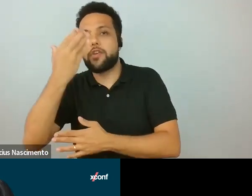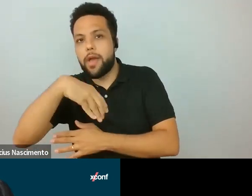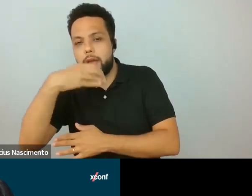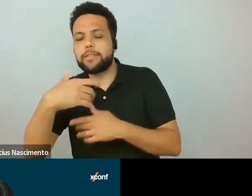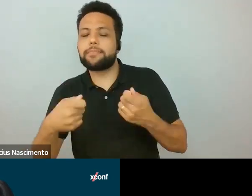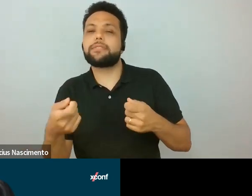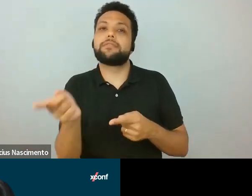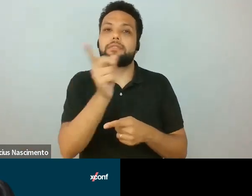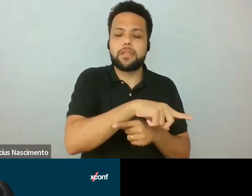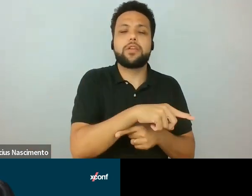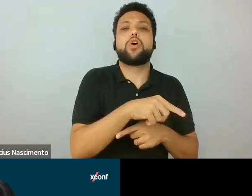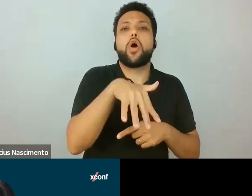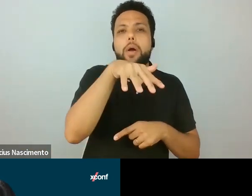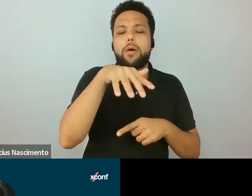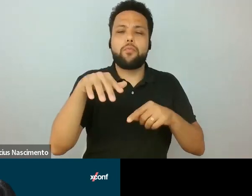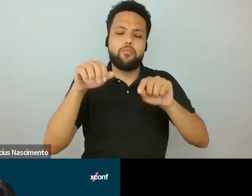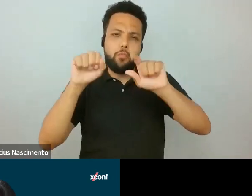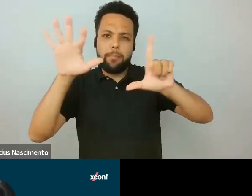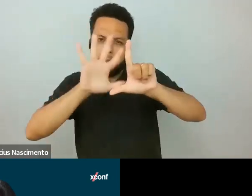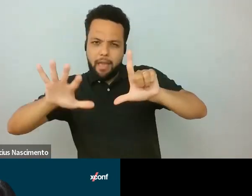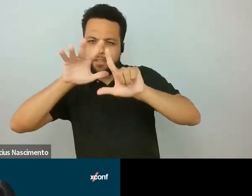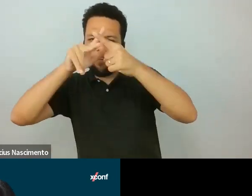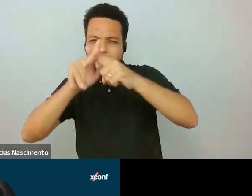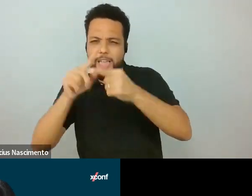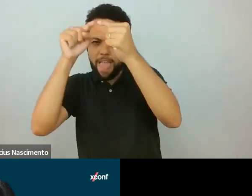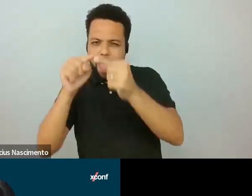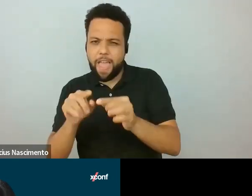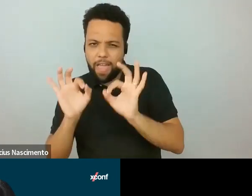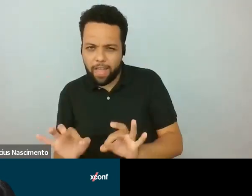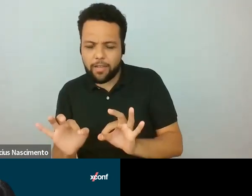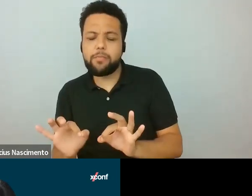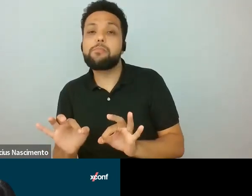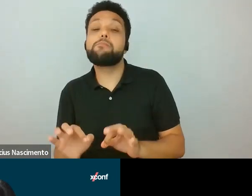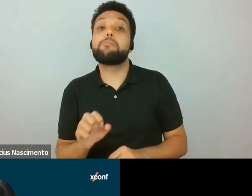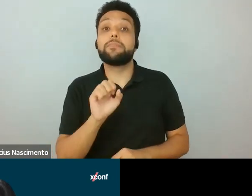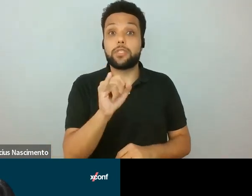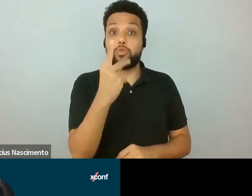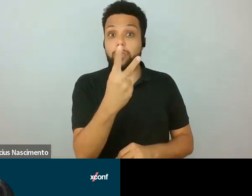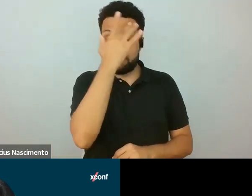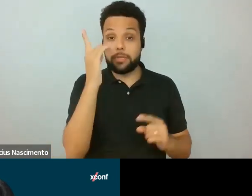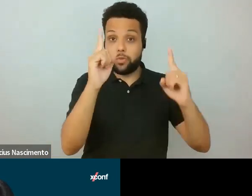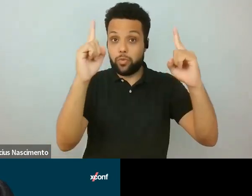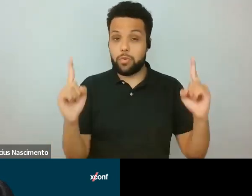precisa ter o ambiente configurado. E aí, se duas pessoas estão pareando,